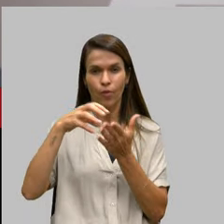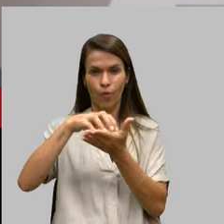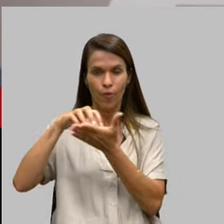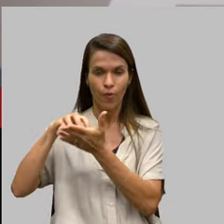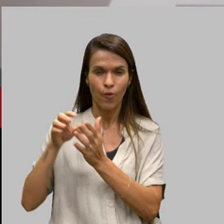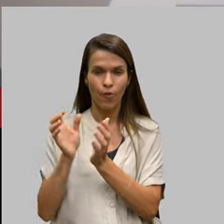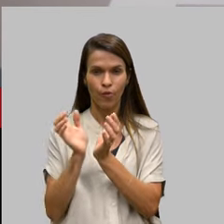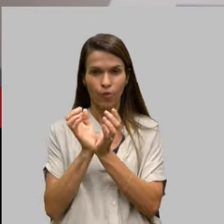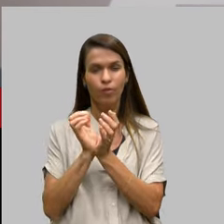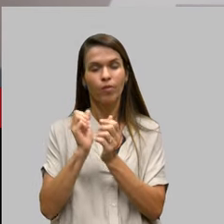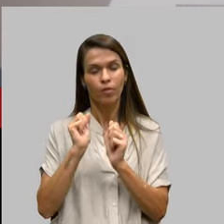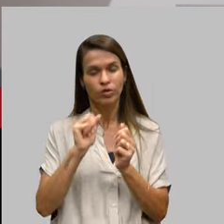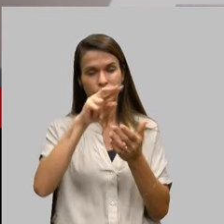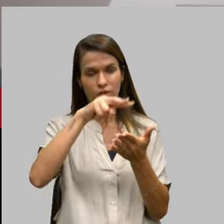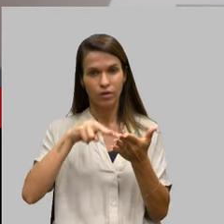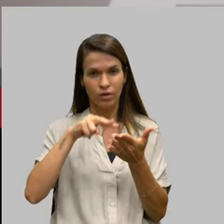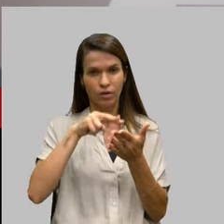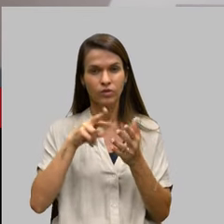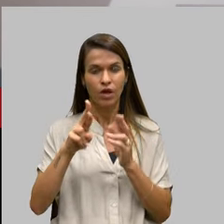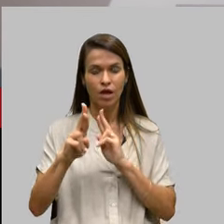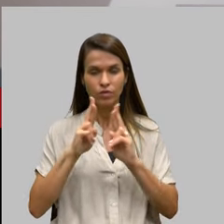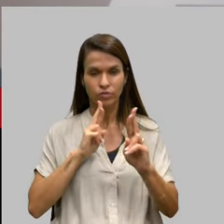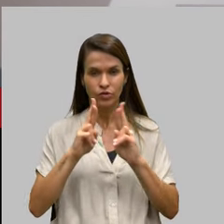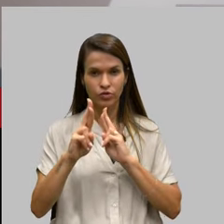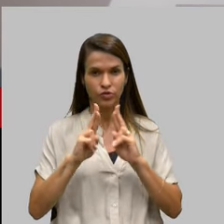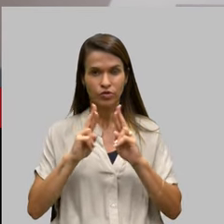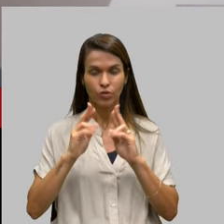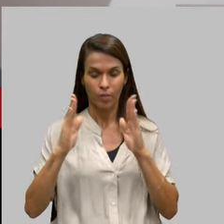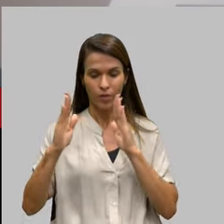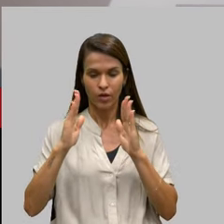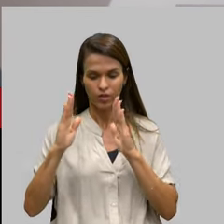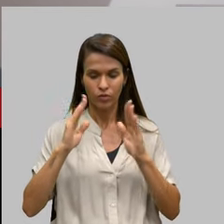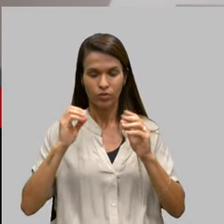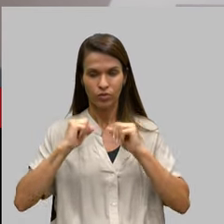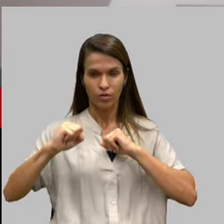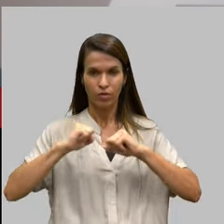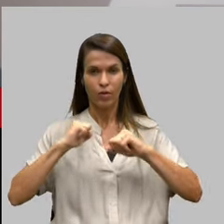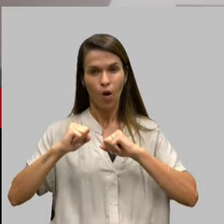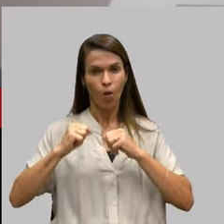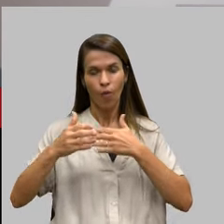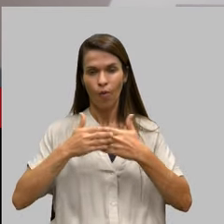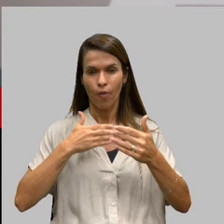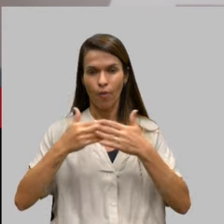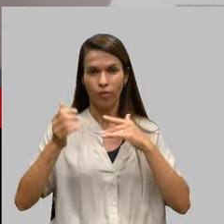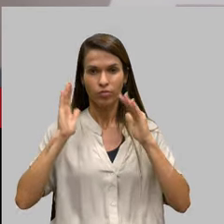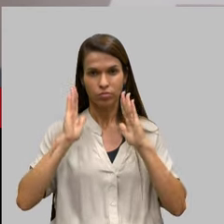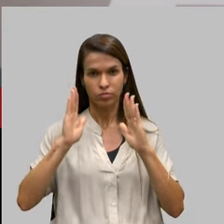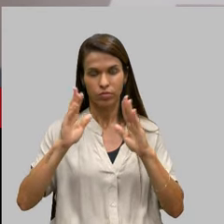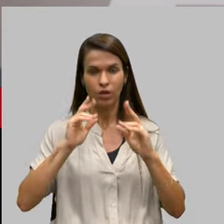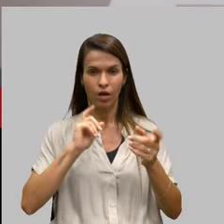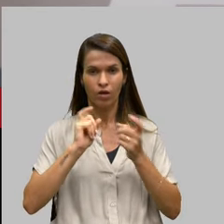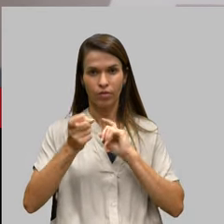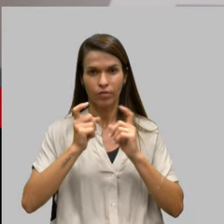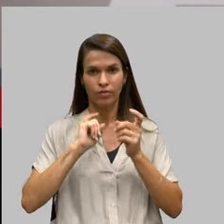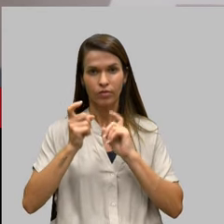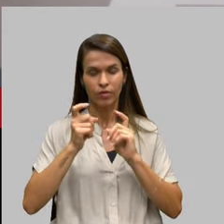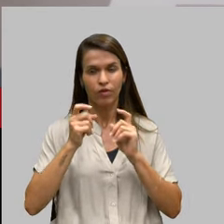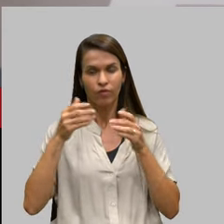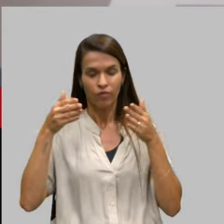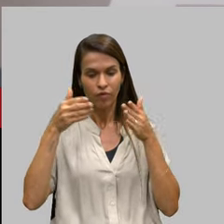respondidas na fase de debates ou a qualquer momento durante a reunião a critério da